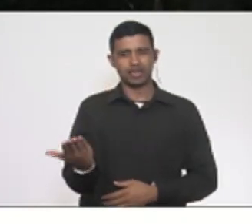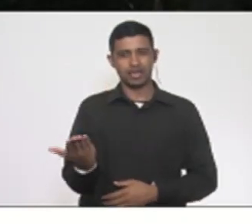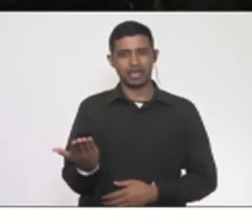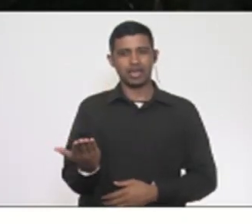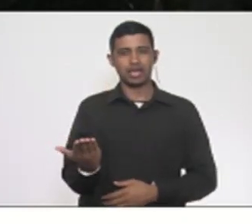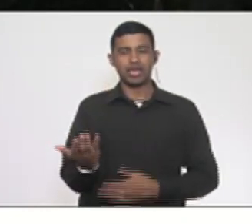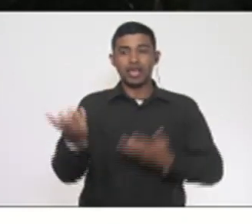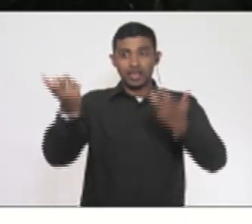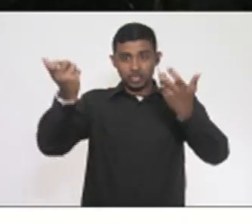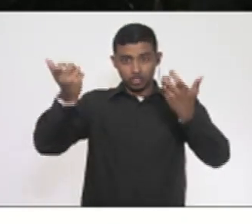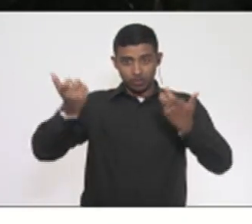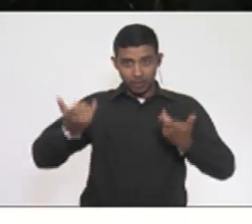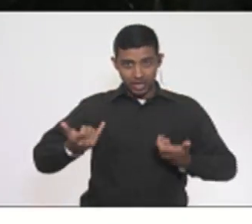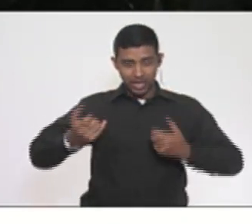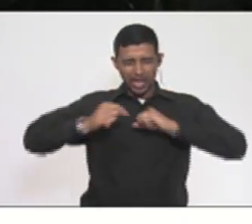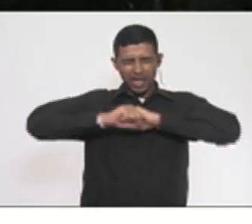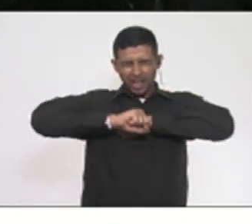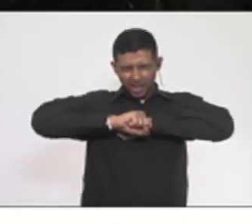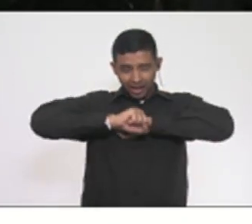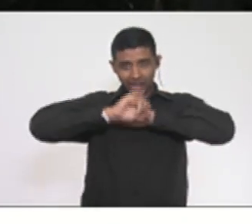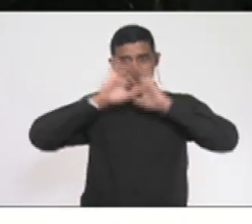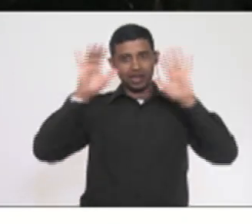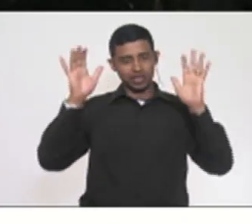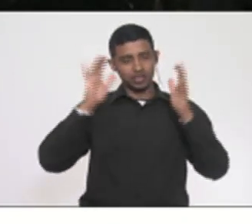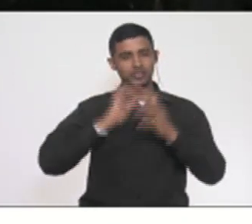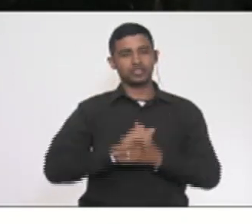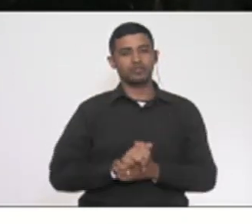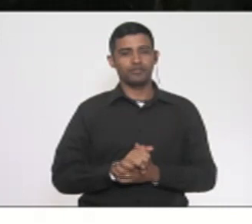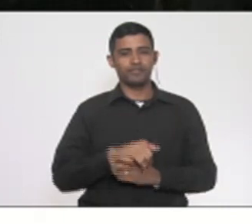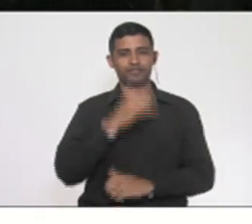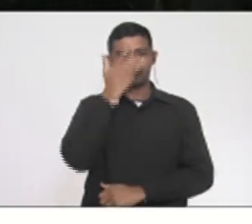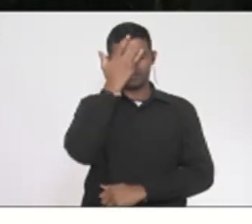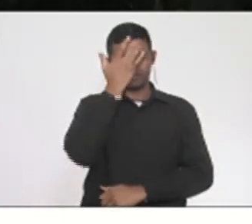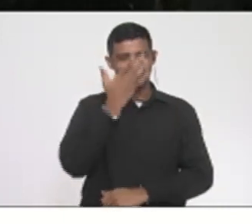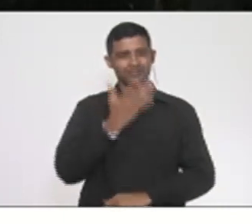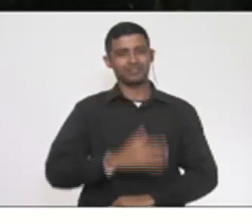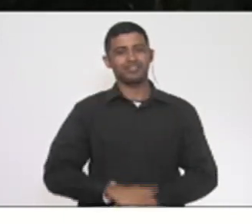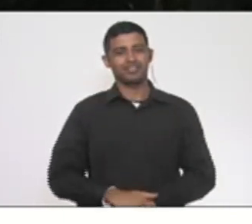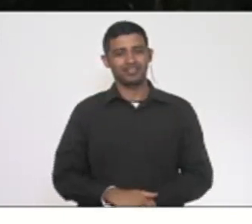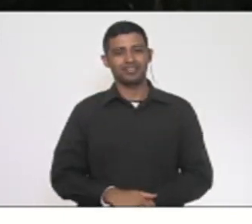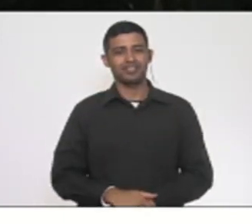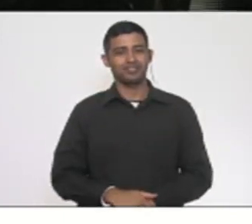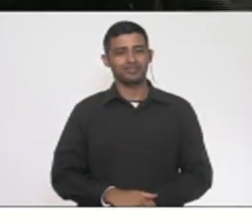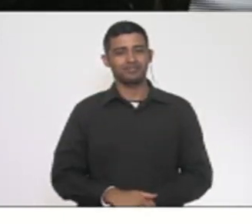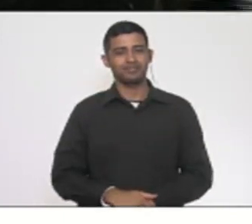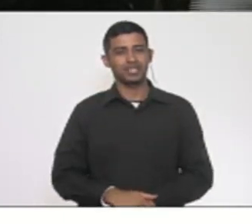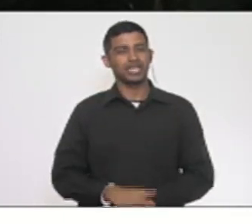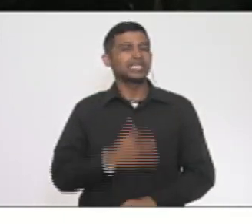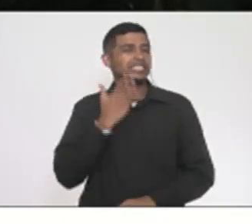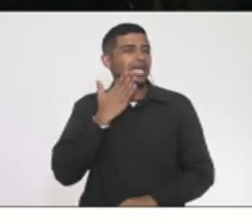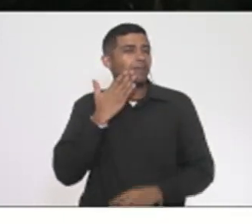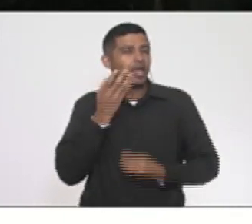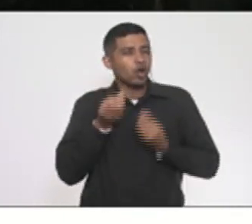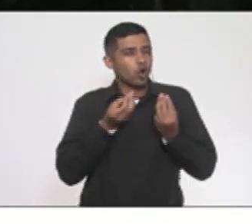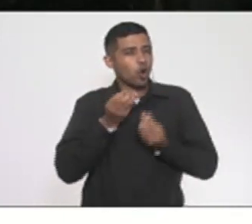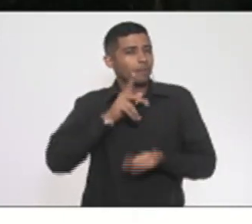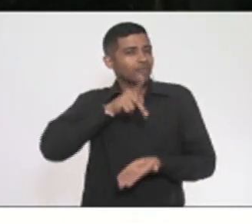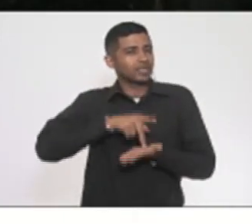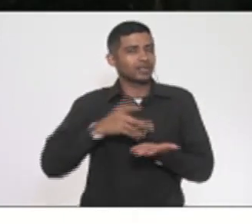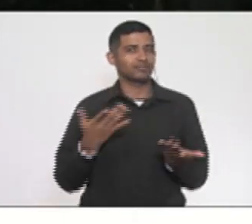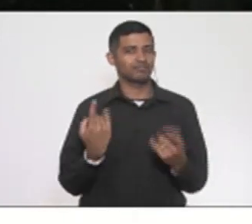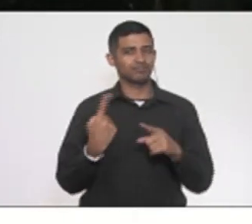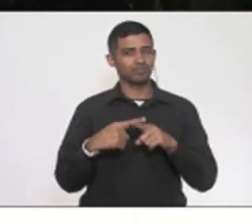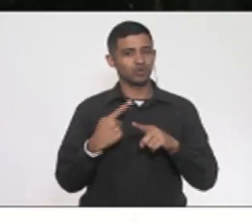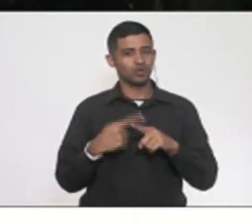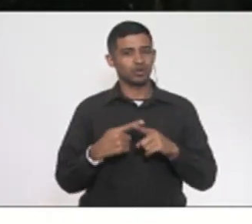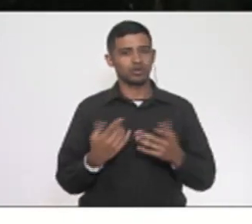uma linguagem um pouco mais fácil, o que está sendo feito de verdade. Porque hoje,